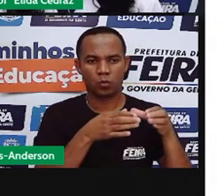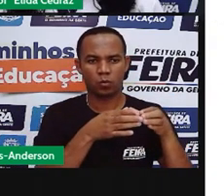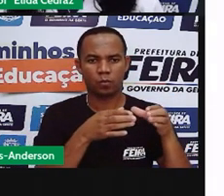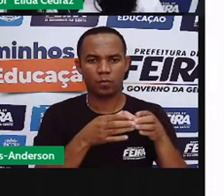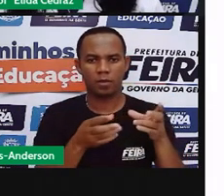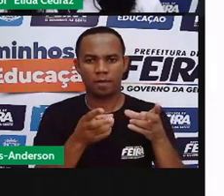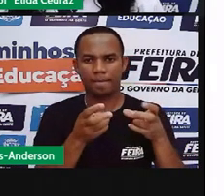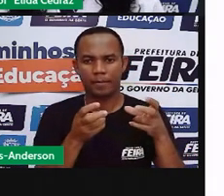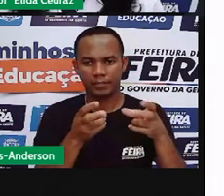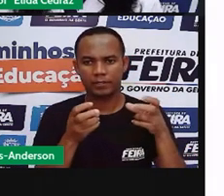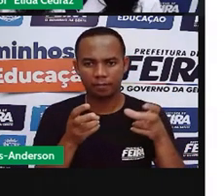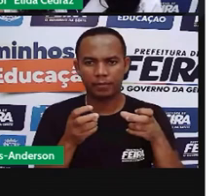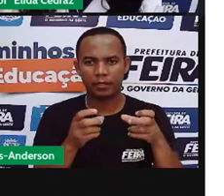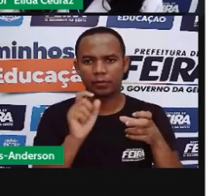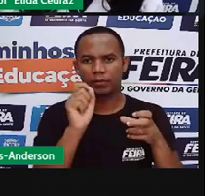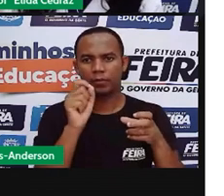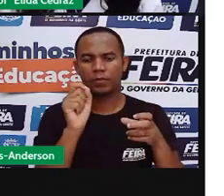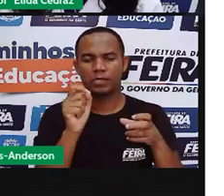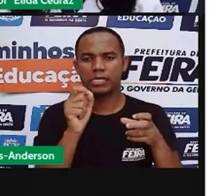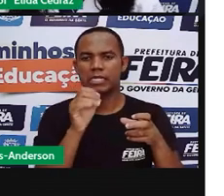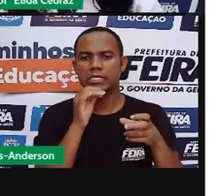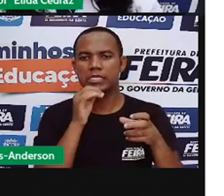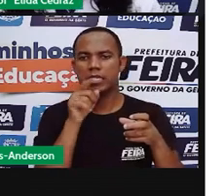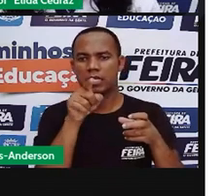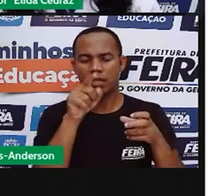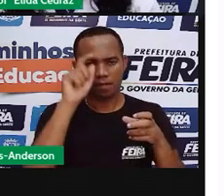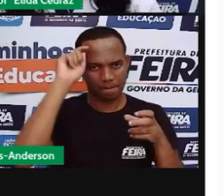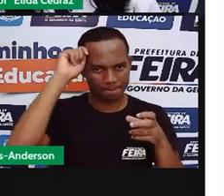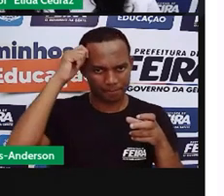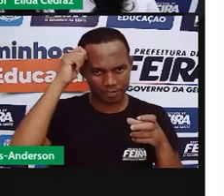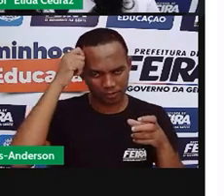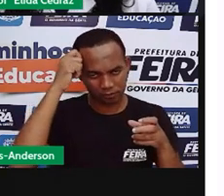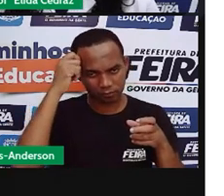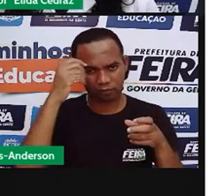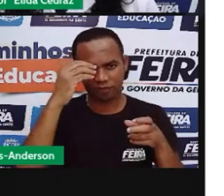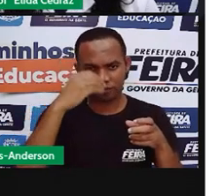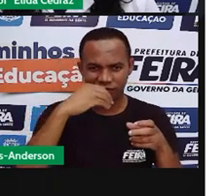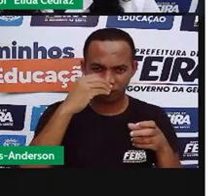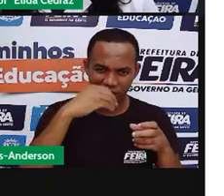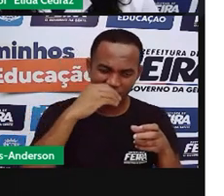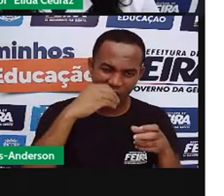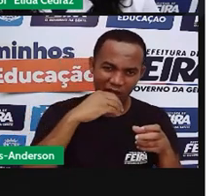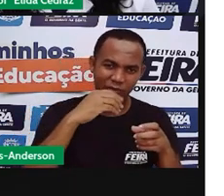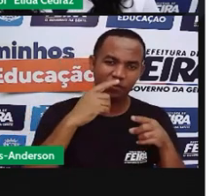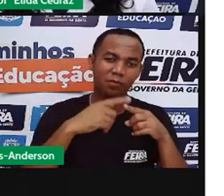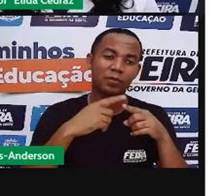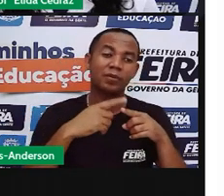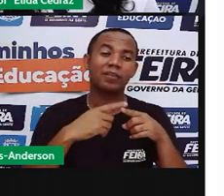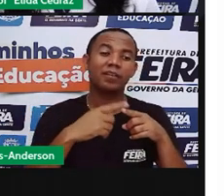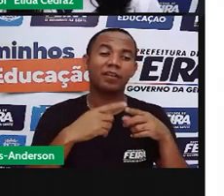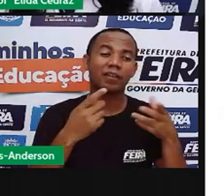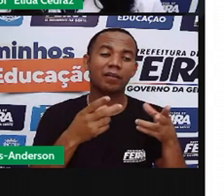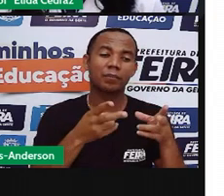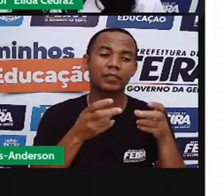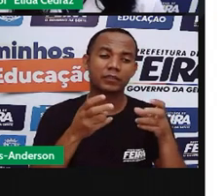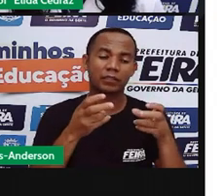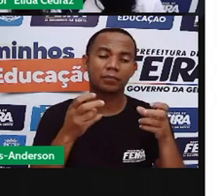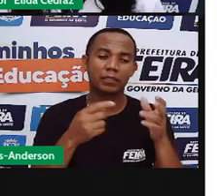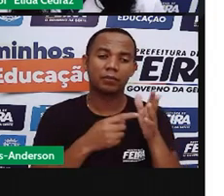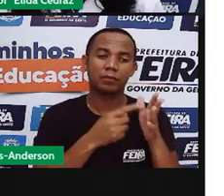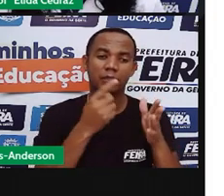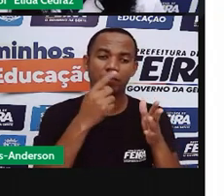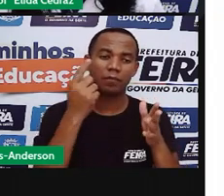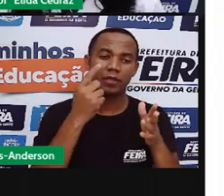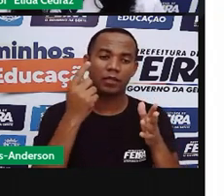que o desempenho do time de preto tinha diminuído, mesmo jogando melhor do que o time de branco. O primeiro